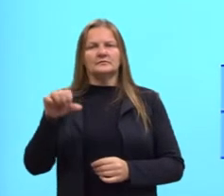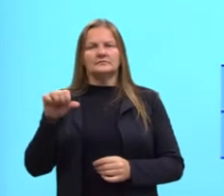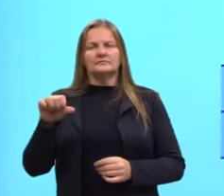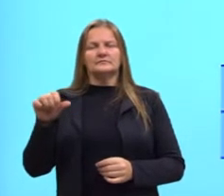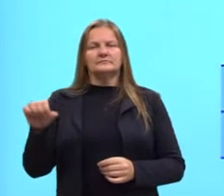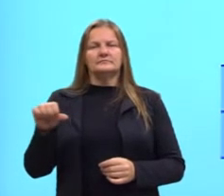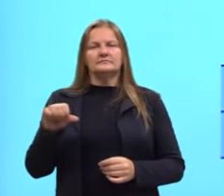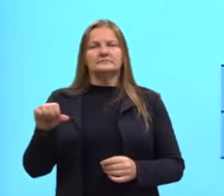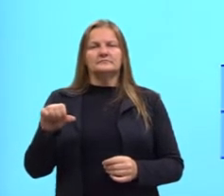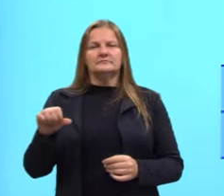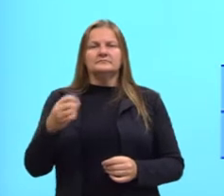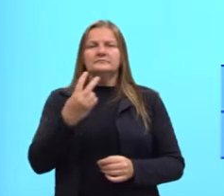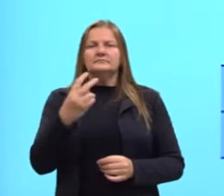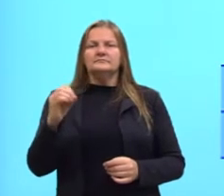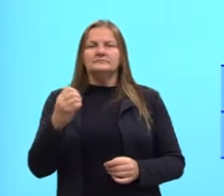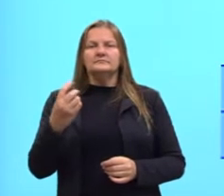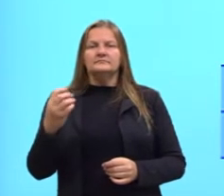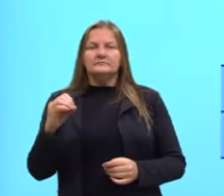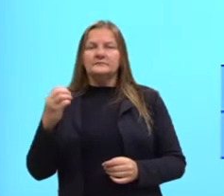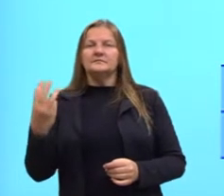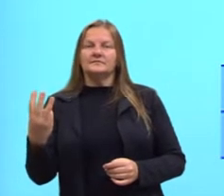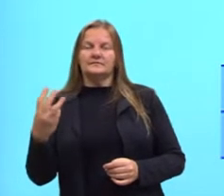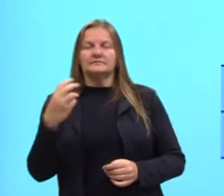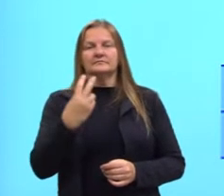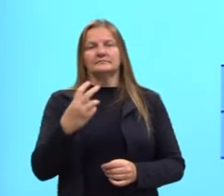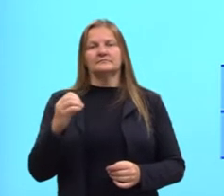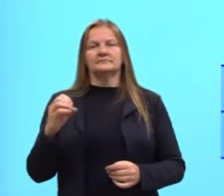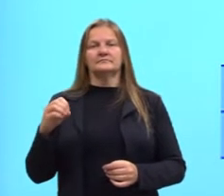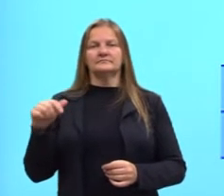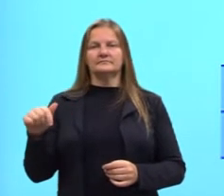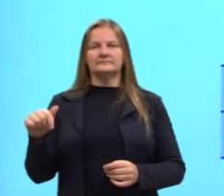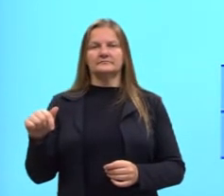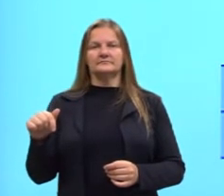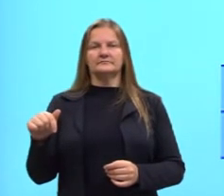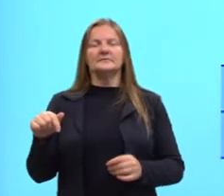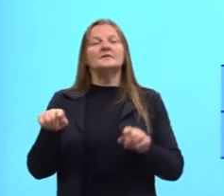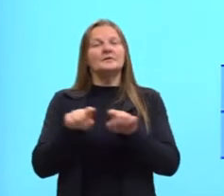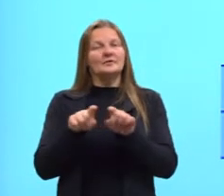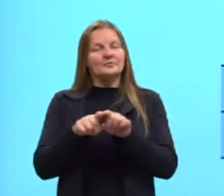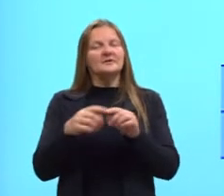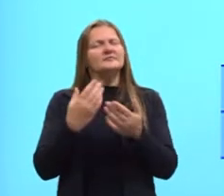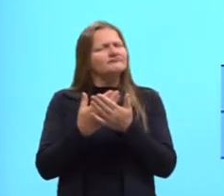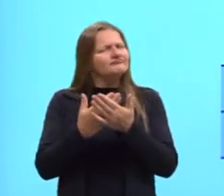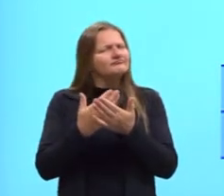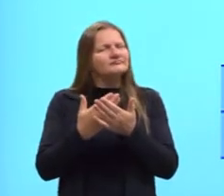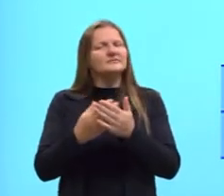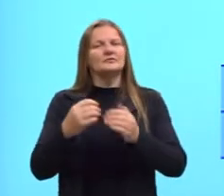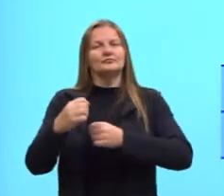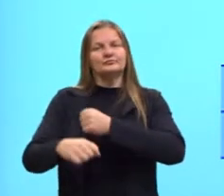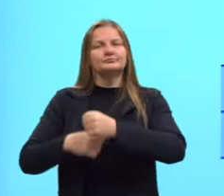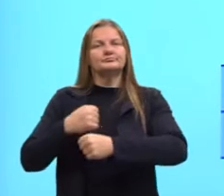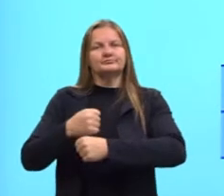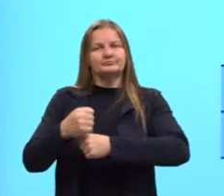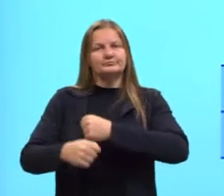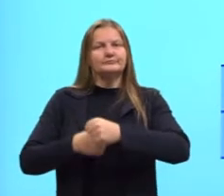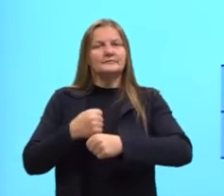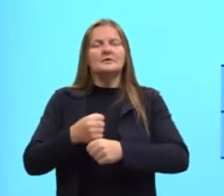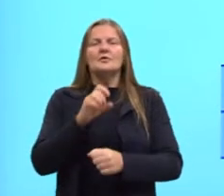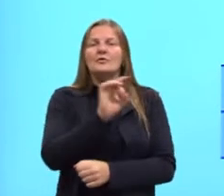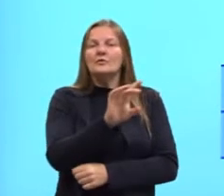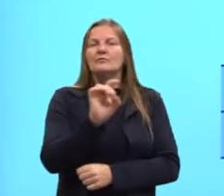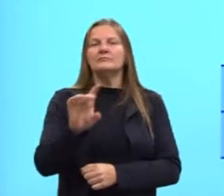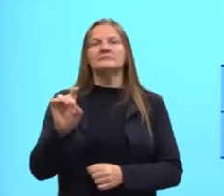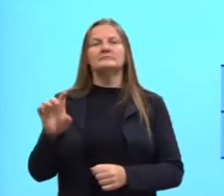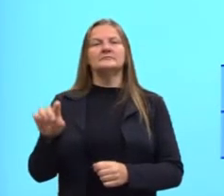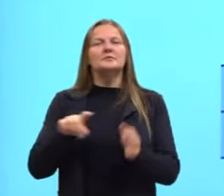1995/1999 2003/2007 e o tempo de estudo em ano tá para